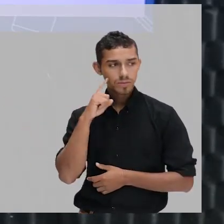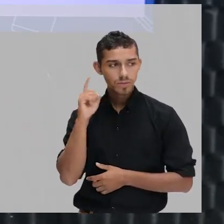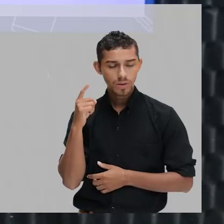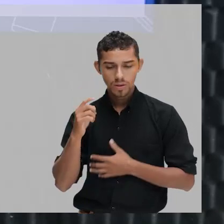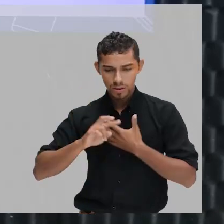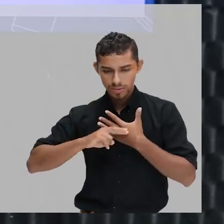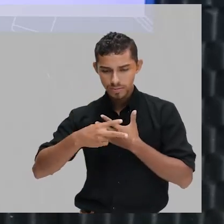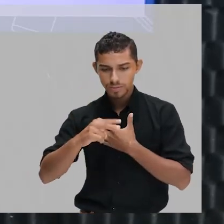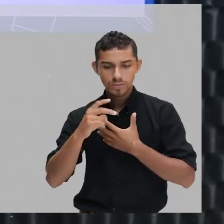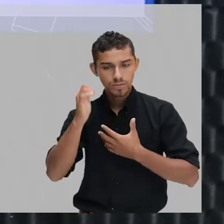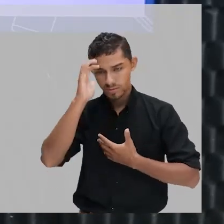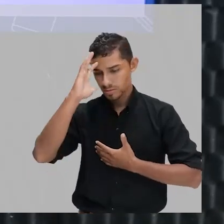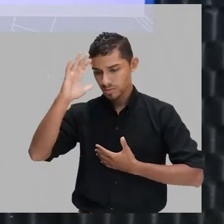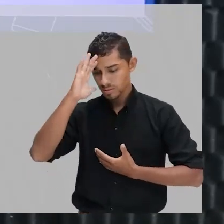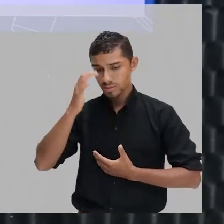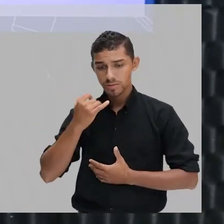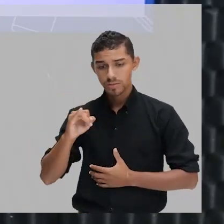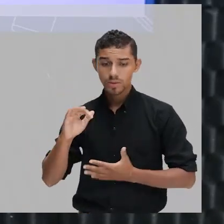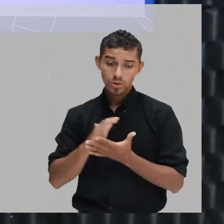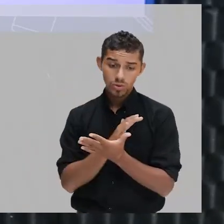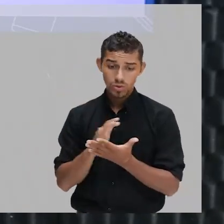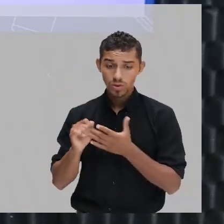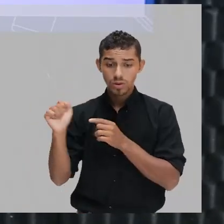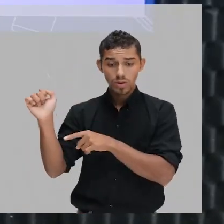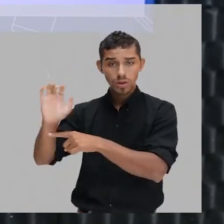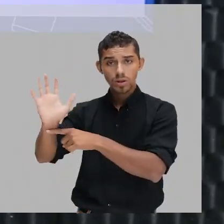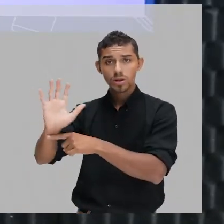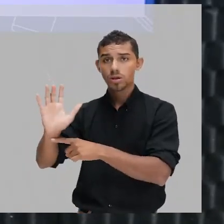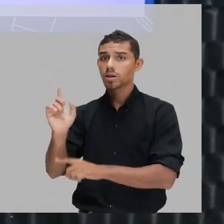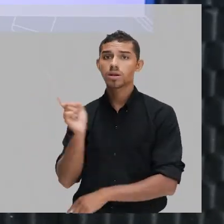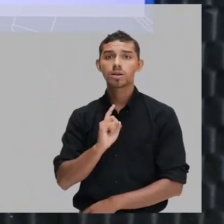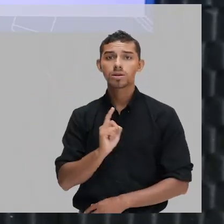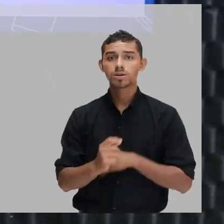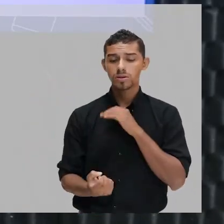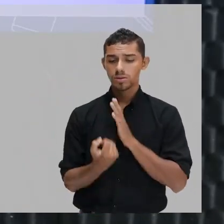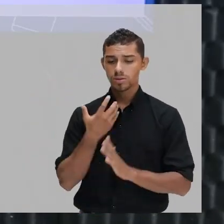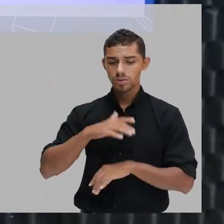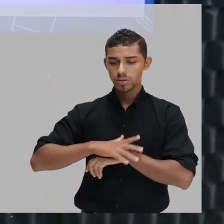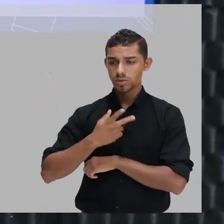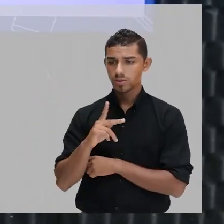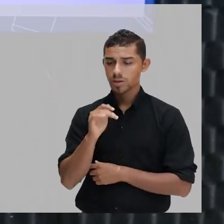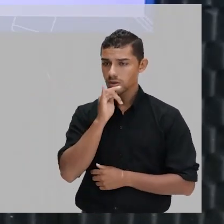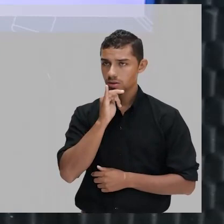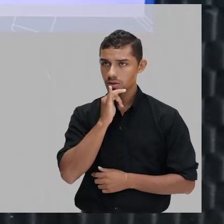sequência, imagine, por exemplo, alguns filmes onde os personagens não são criados